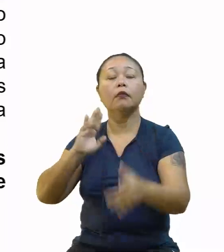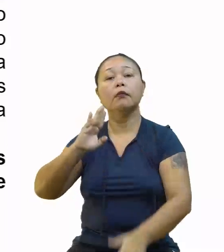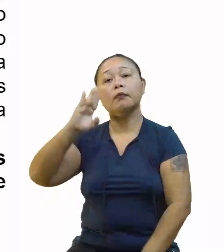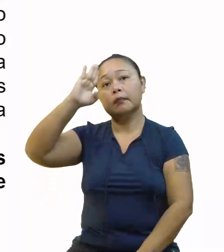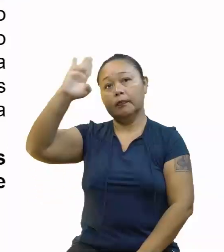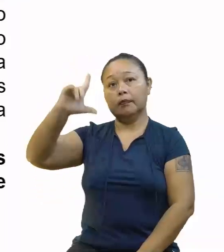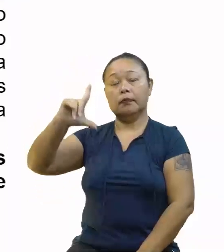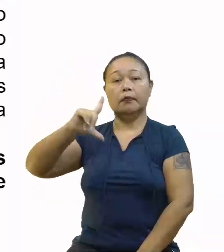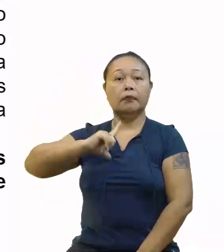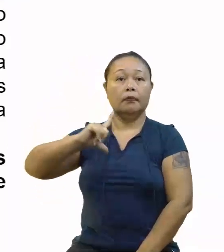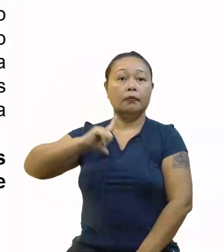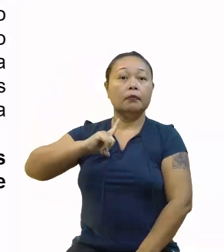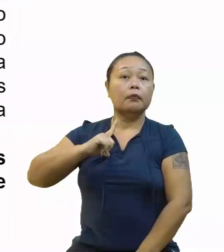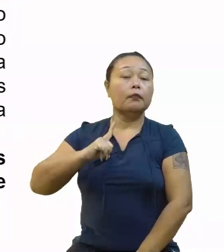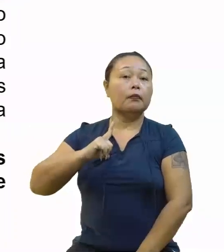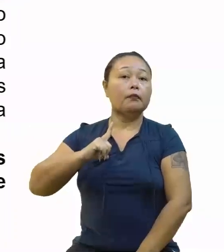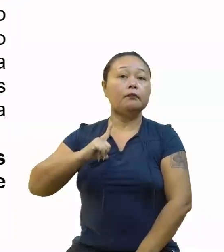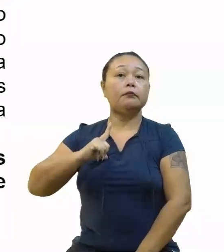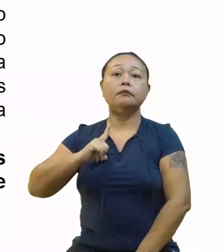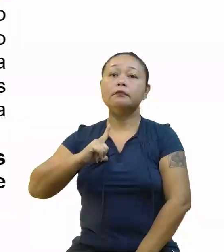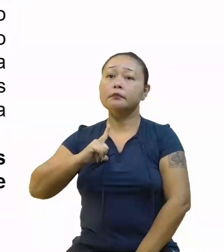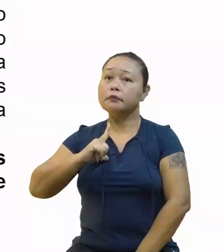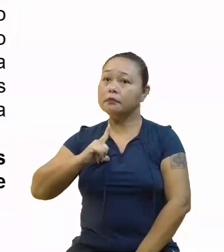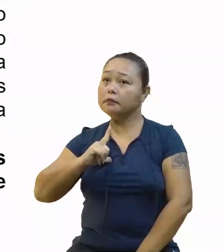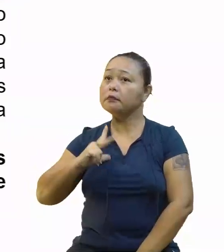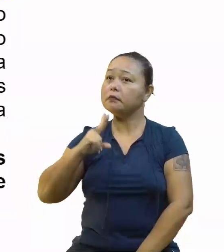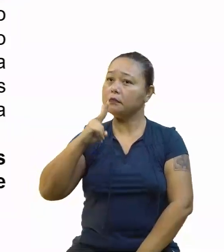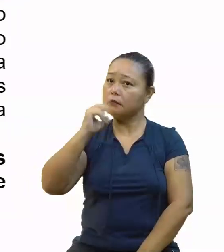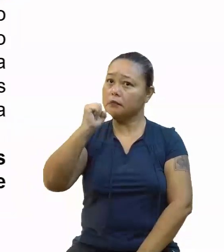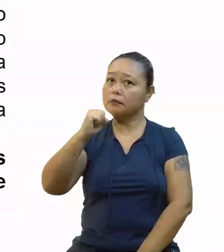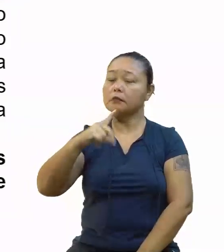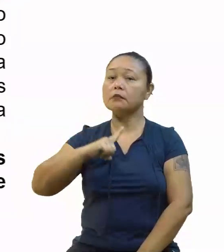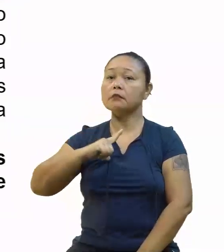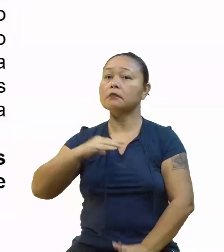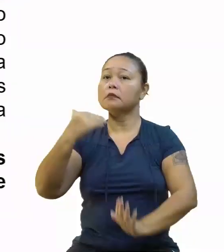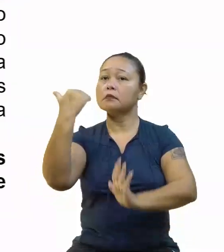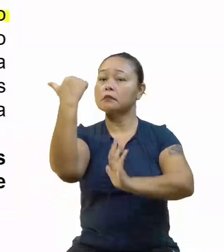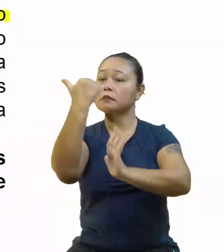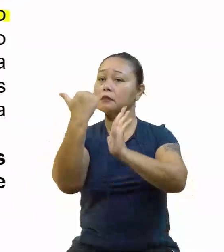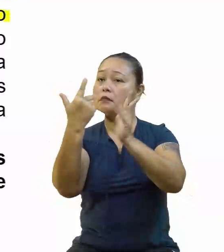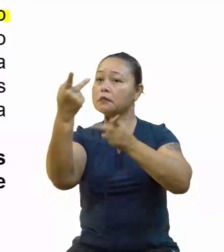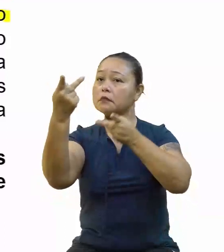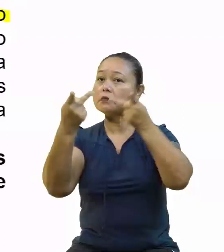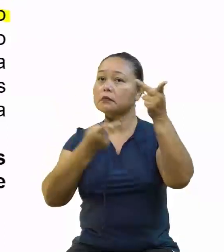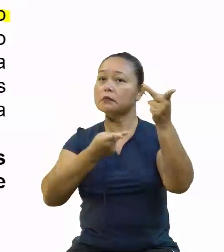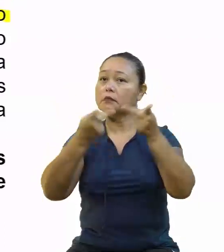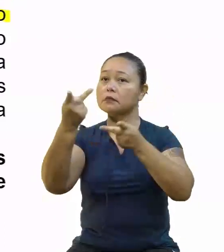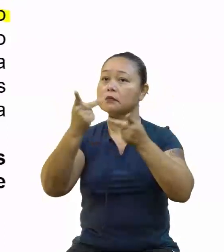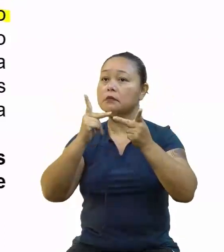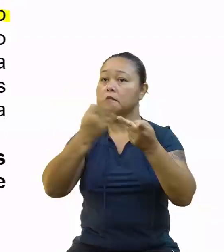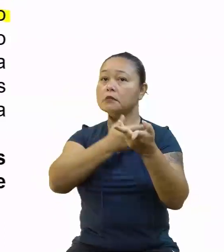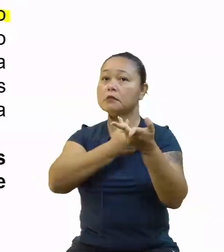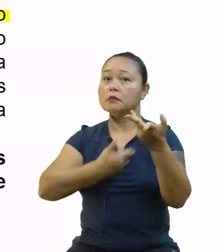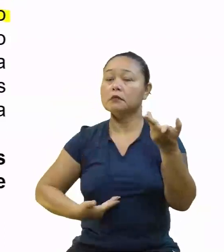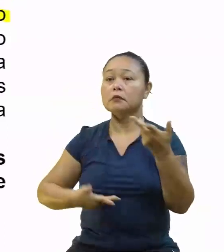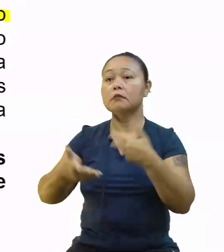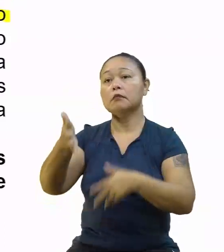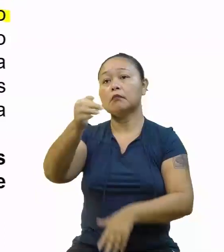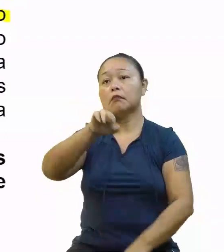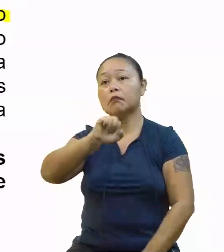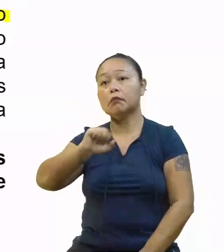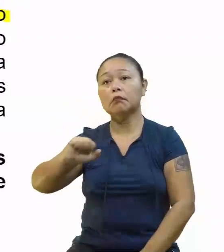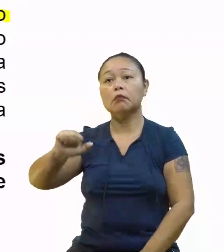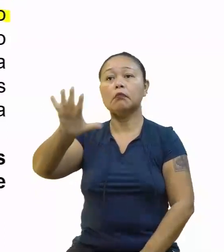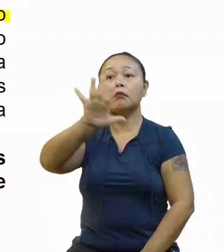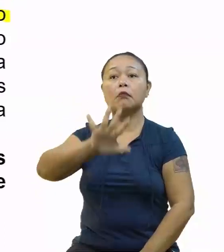e principalmente tem se consolidado em programas e projetos do governo federal.